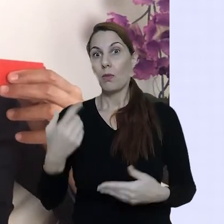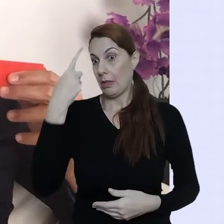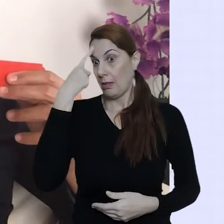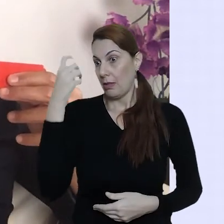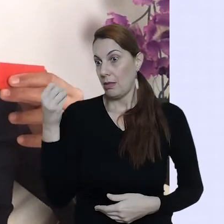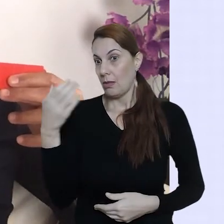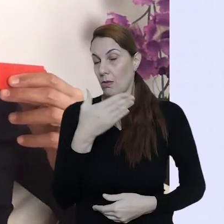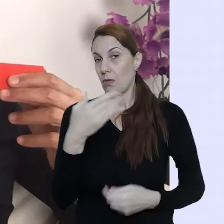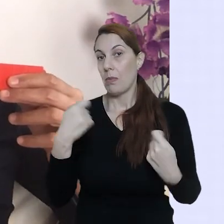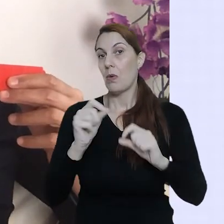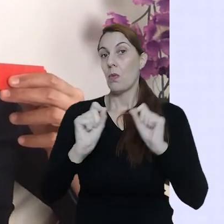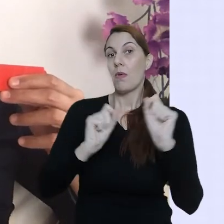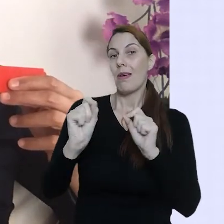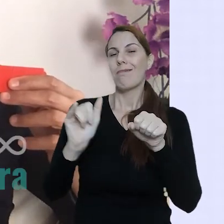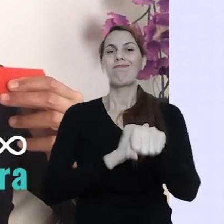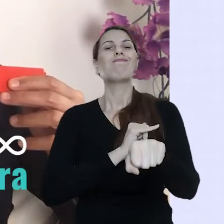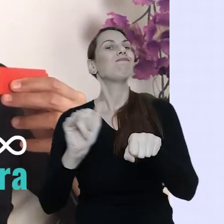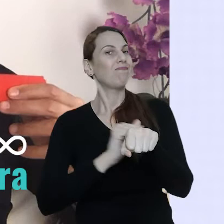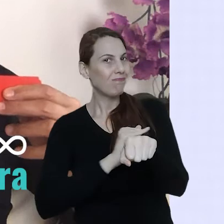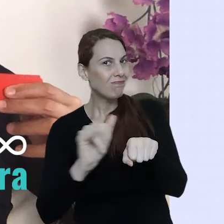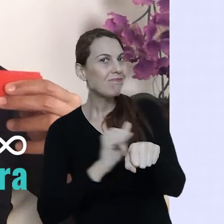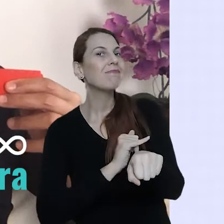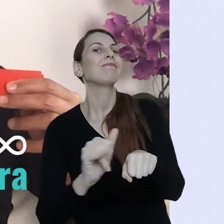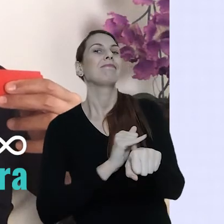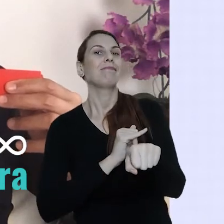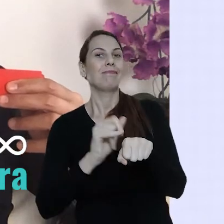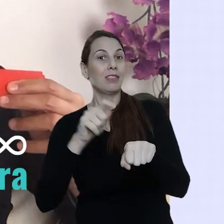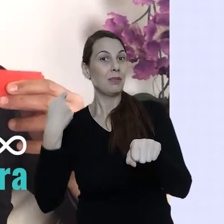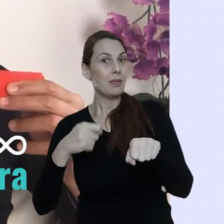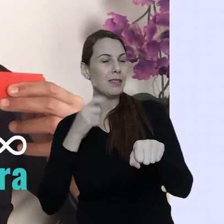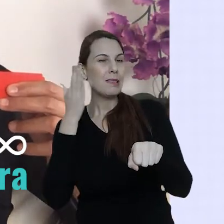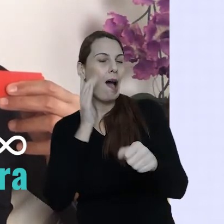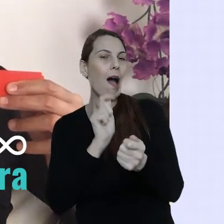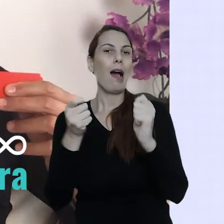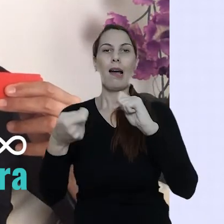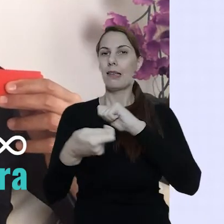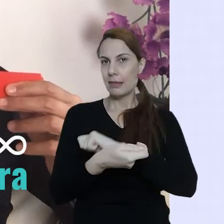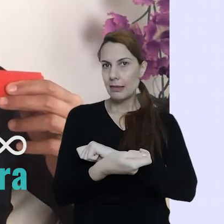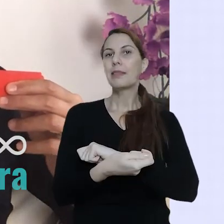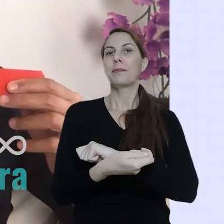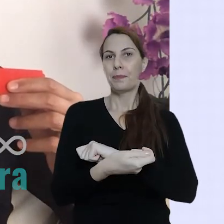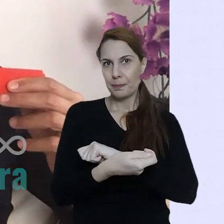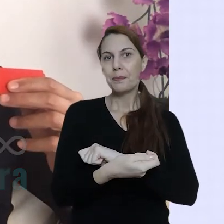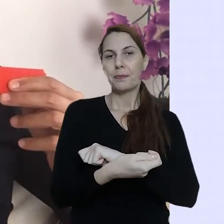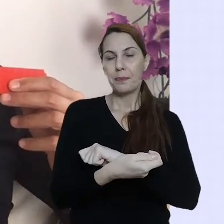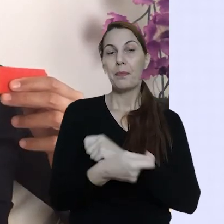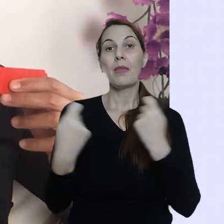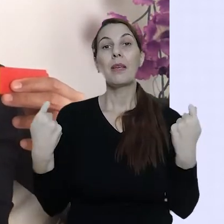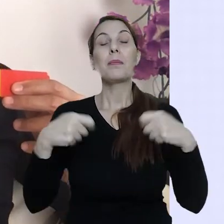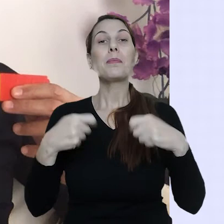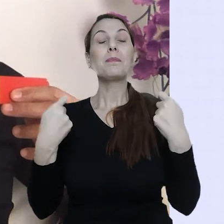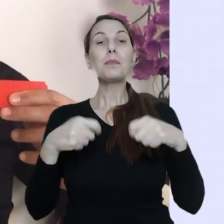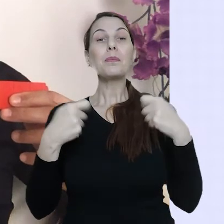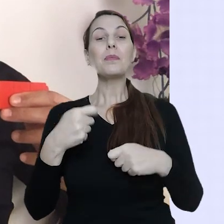parte de inovação requer o quê? Jogo de cintura, flexibilidade e adaptabilidade.